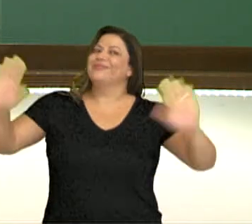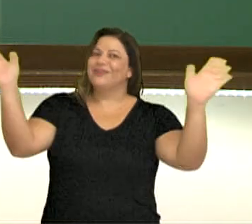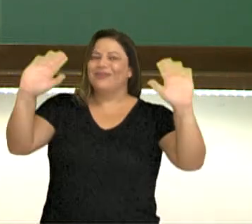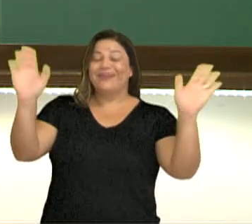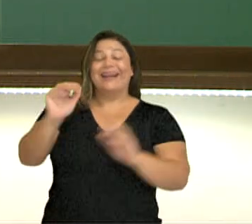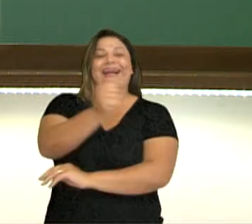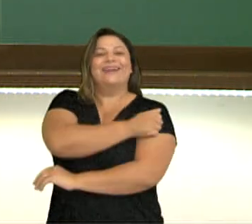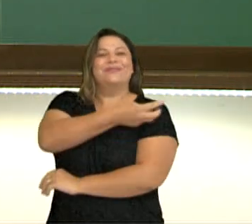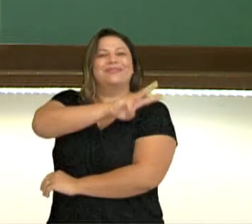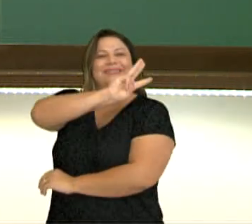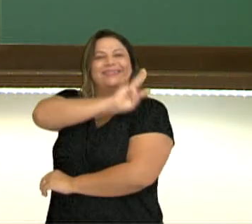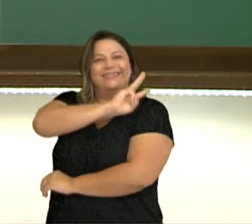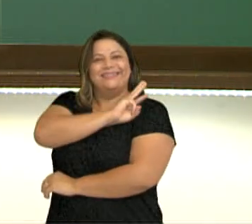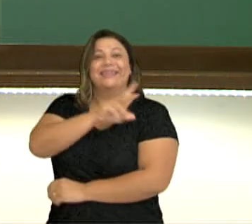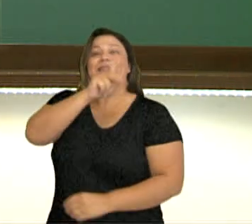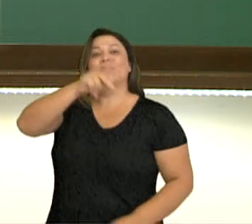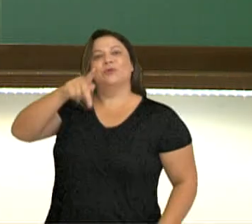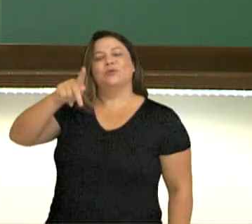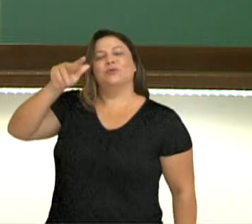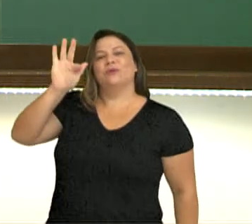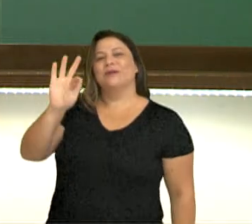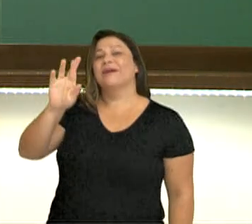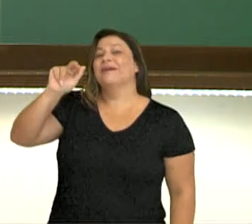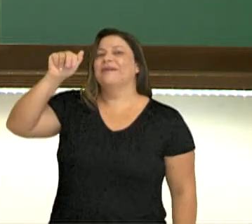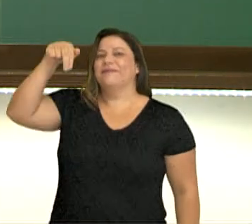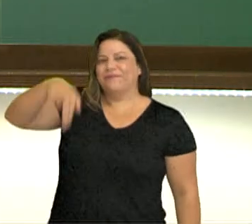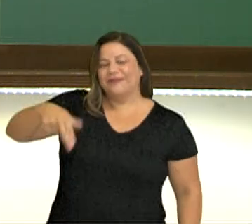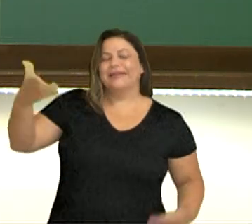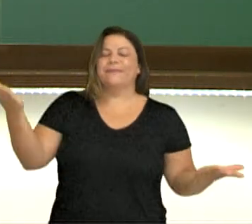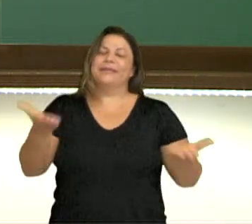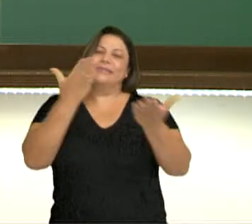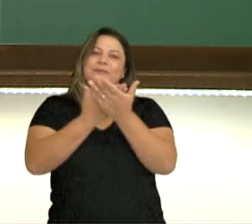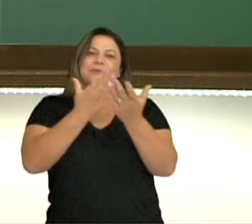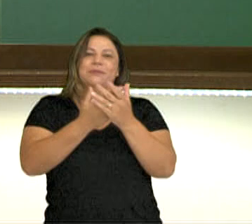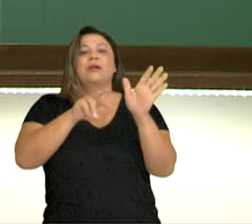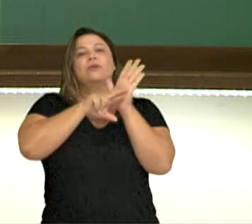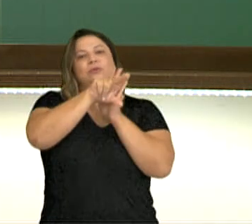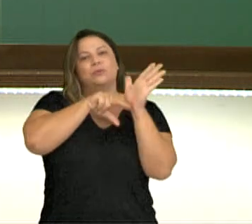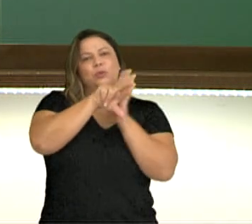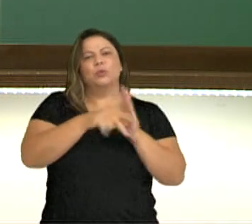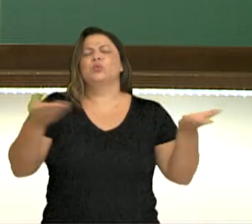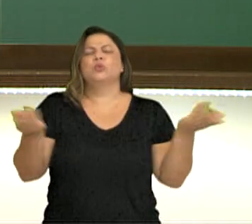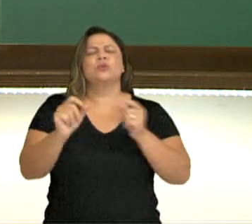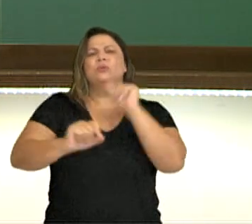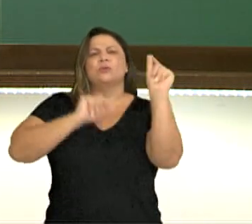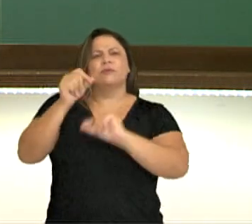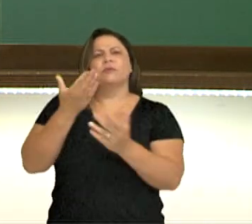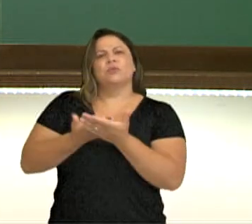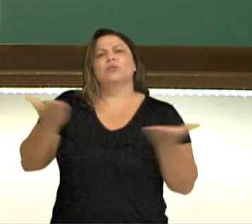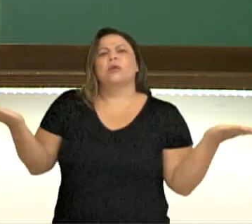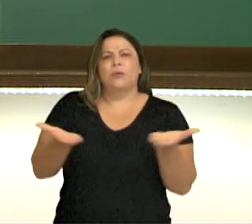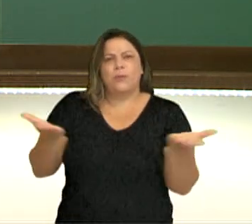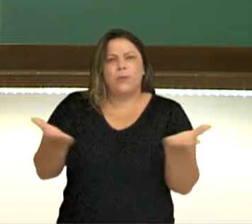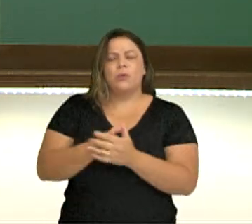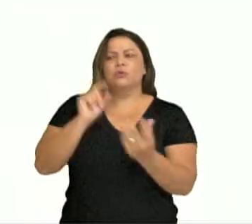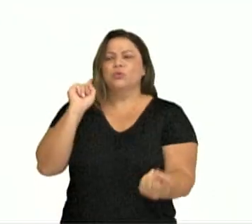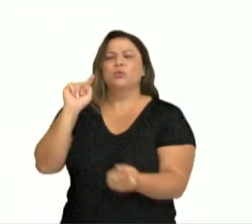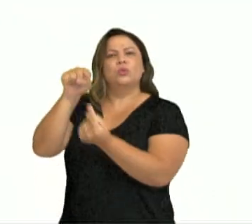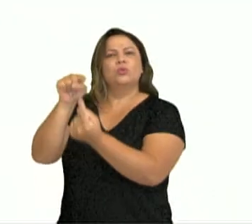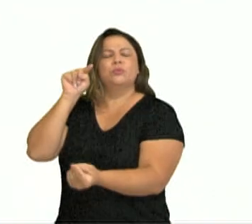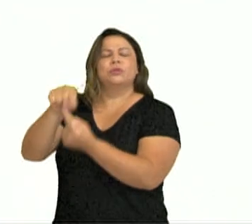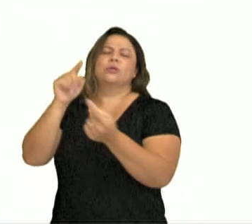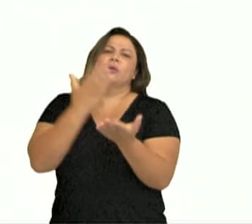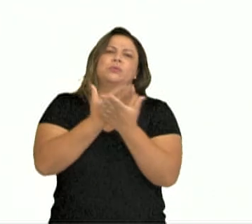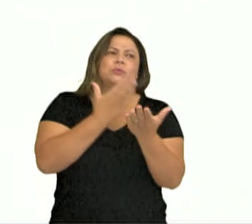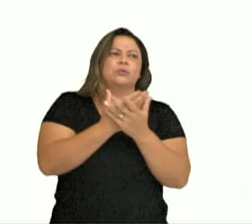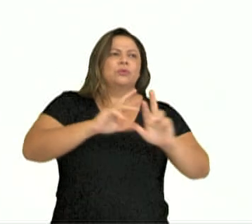Olá, alunos da terceira série. Eu sou a professora Fran para mais uma aula de biologia. O que a gente vai ver na aula de hoje? Olha só. Os objetivos são estudar o